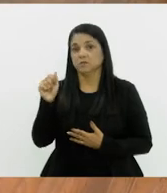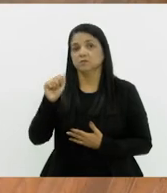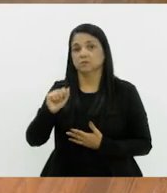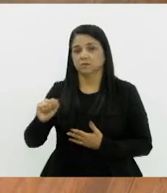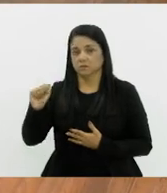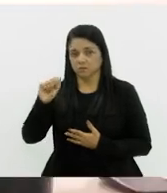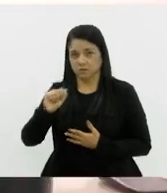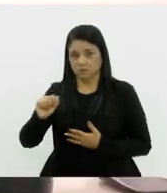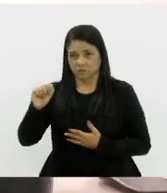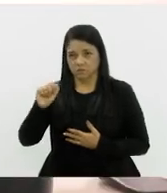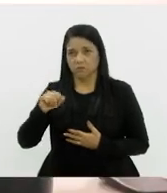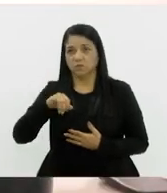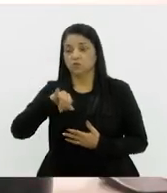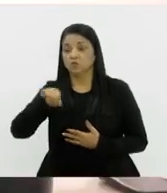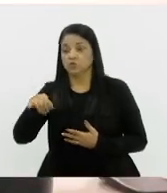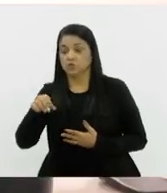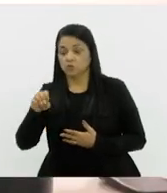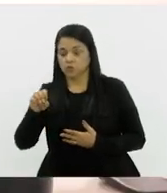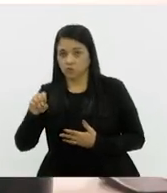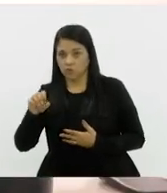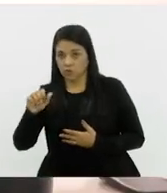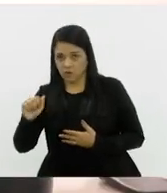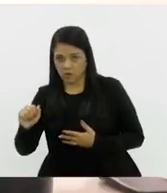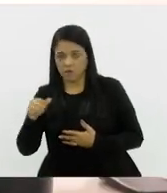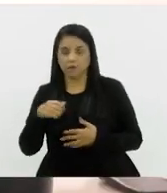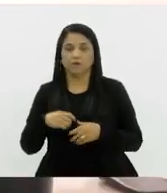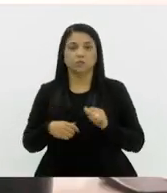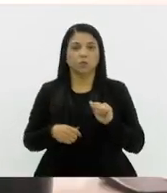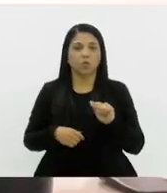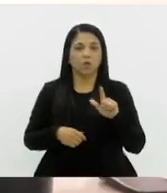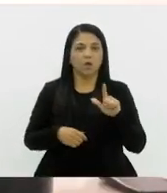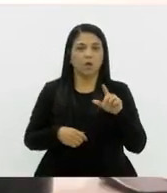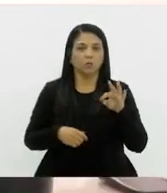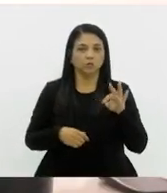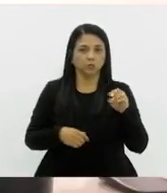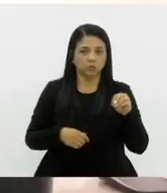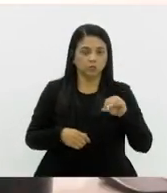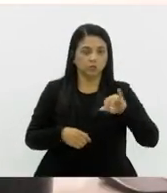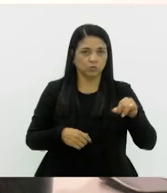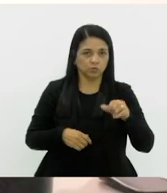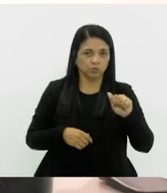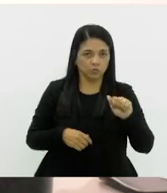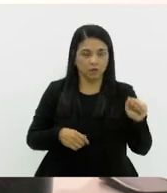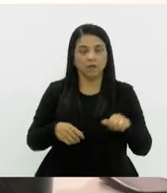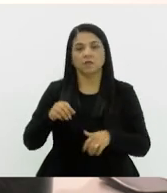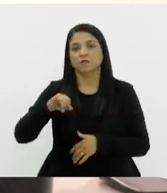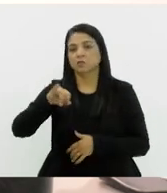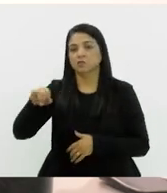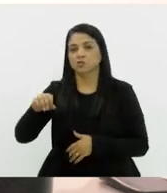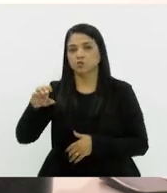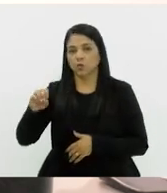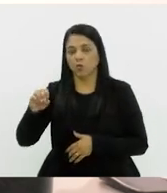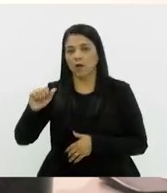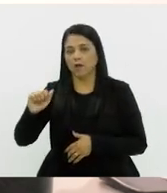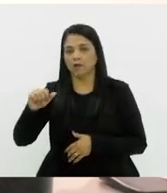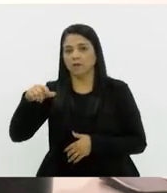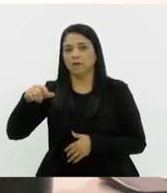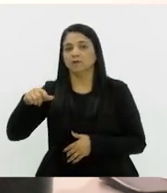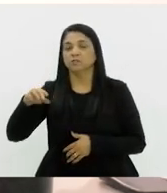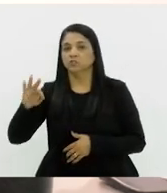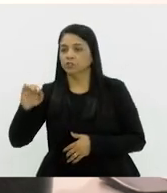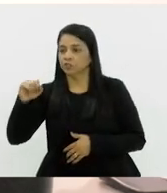Associação Alto Juá do Juá e a Sociedade dos Amigos da Juatinga, Sajo, um pouco mais embaixo. E, no final